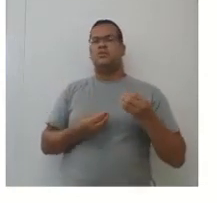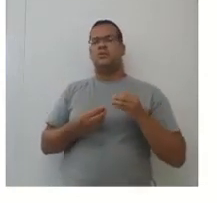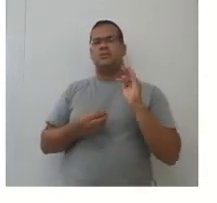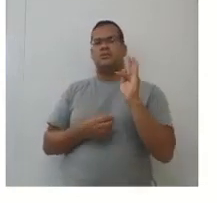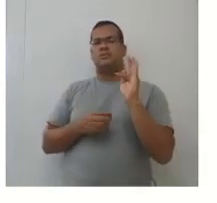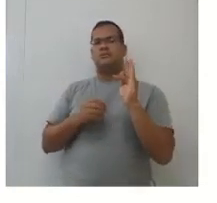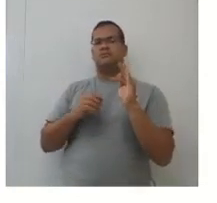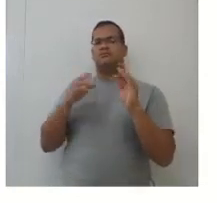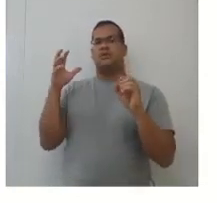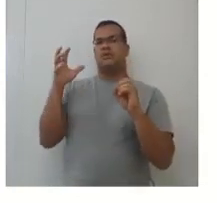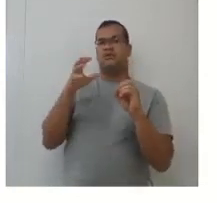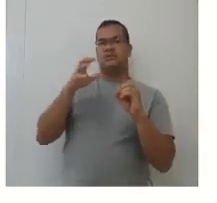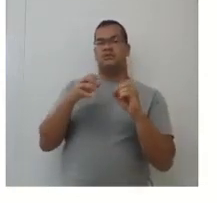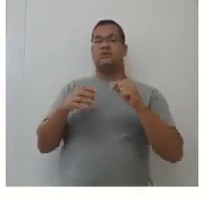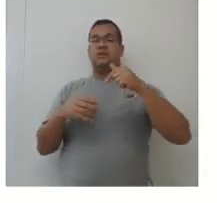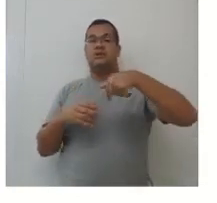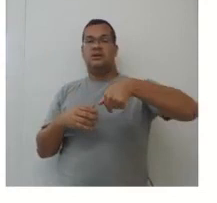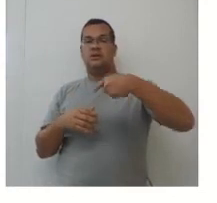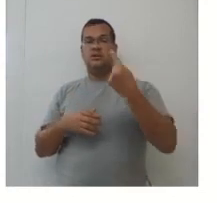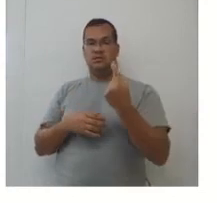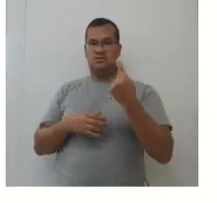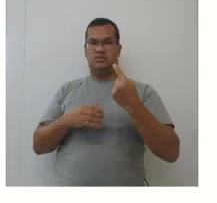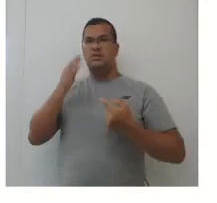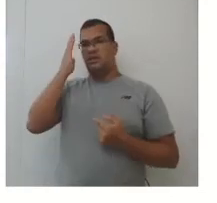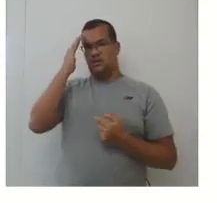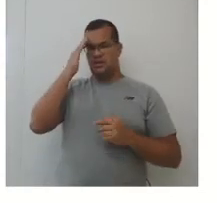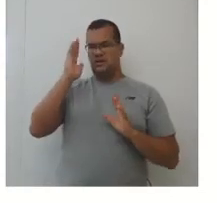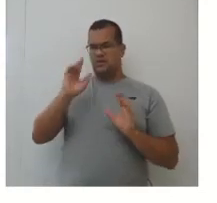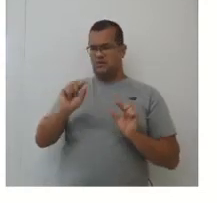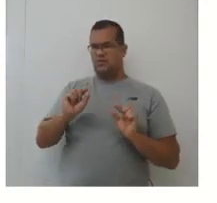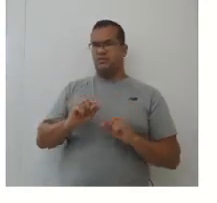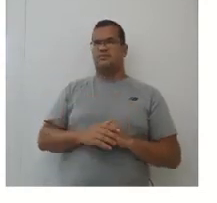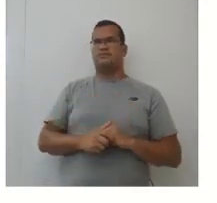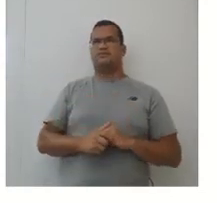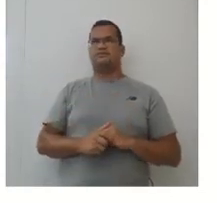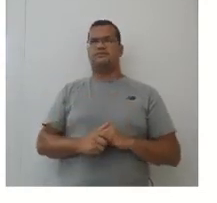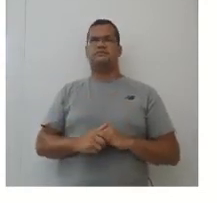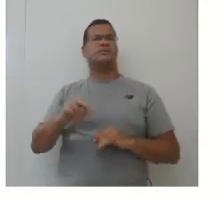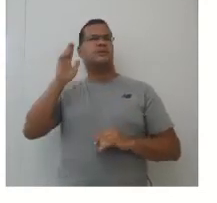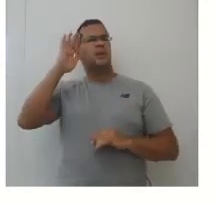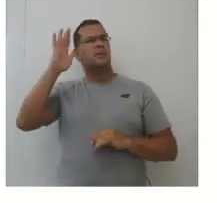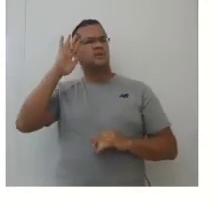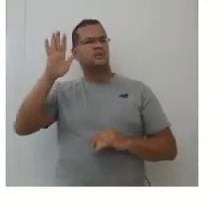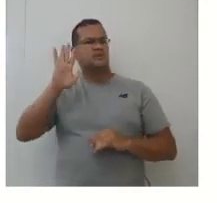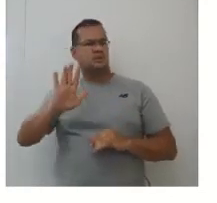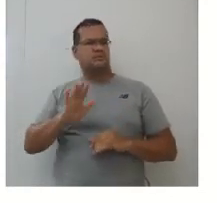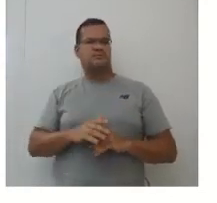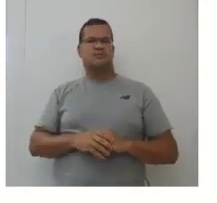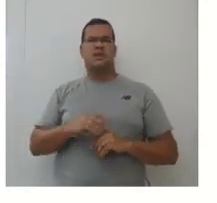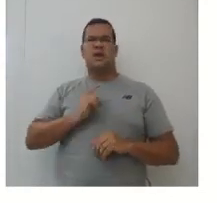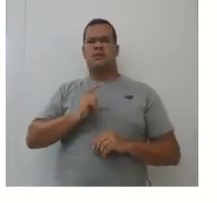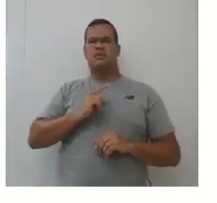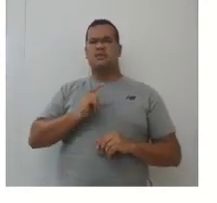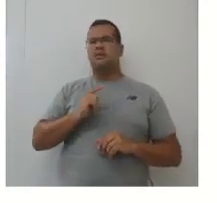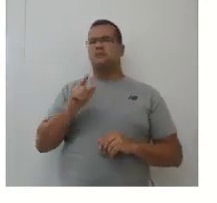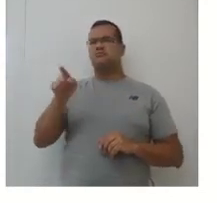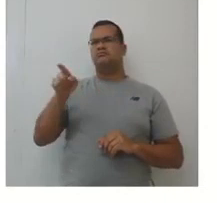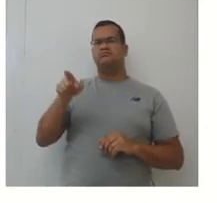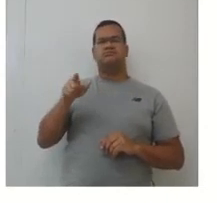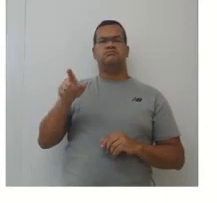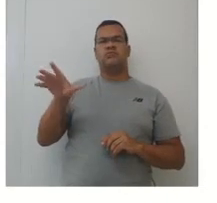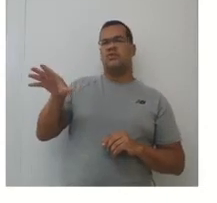Q1. Vamos entender um pouco. Imagina que aqui, ó, é o triângulo representado na